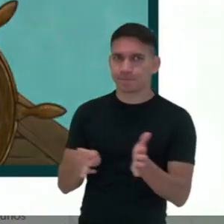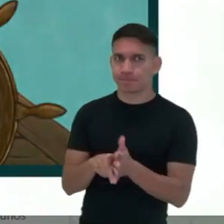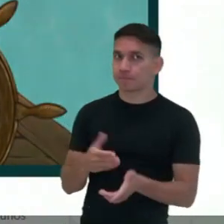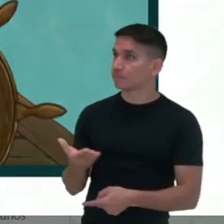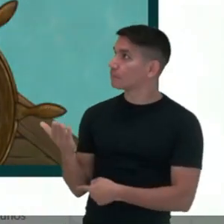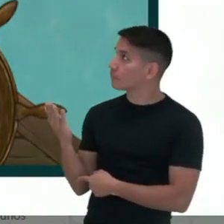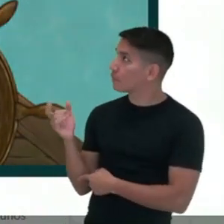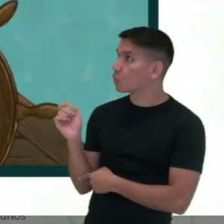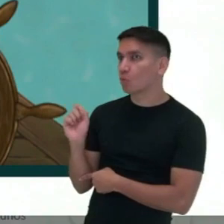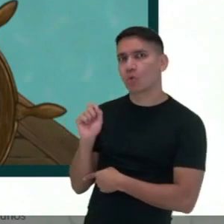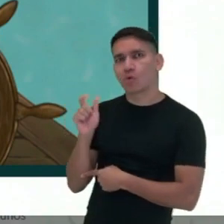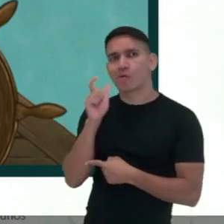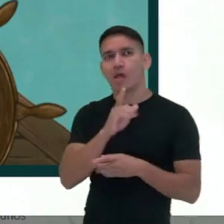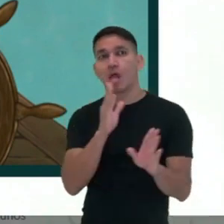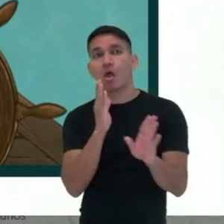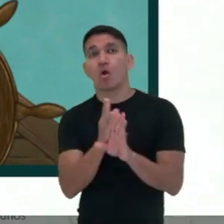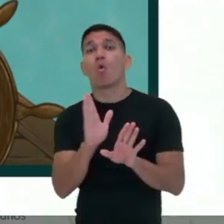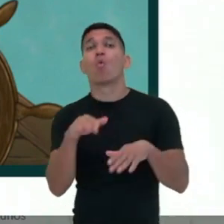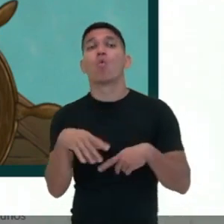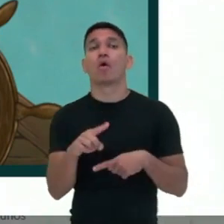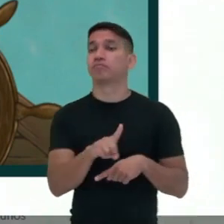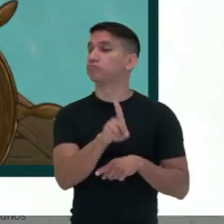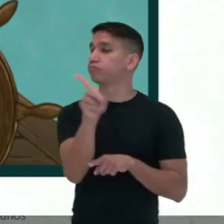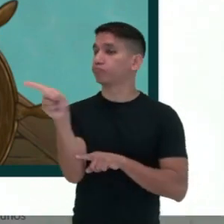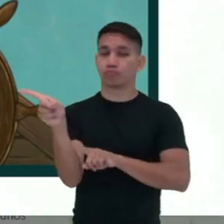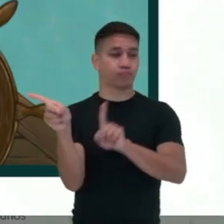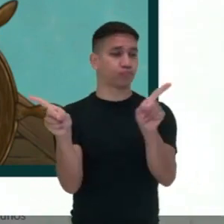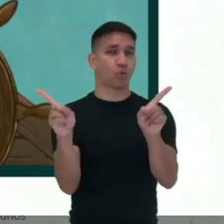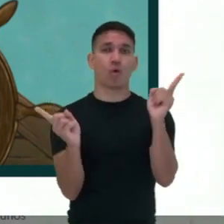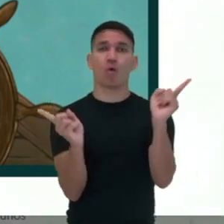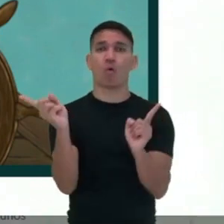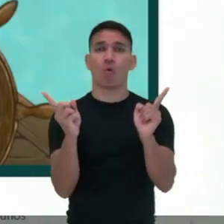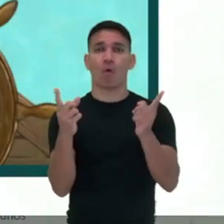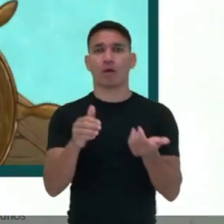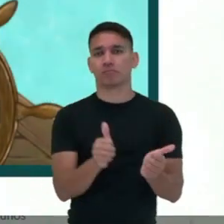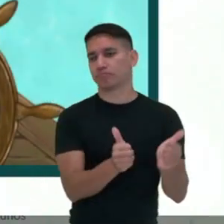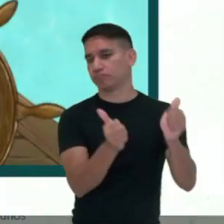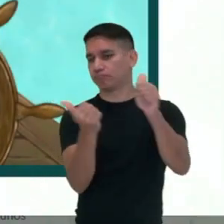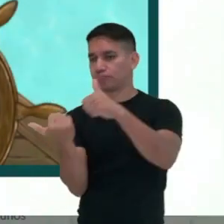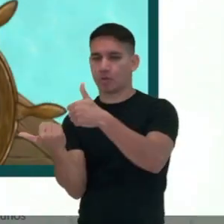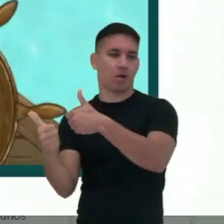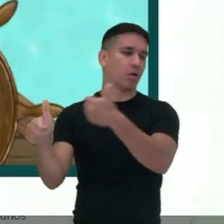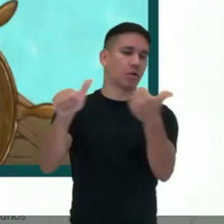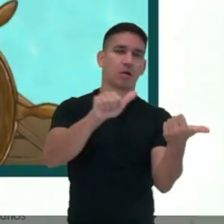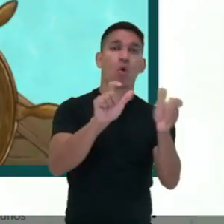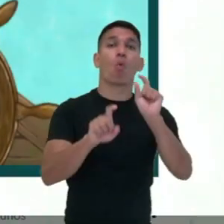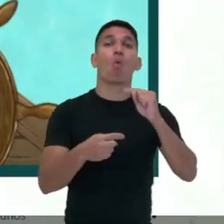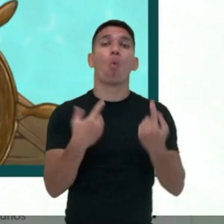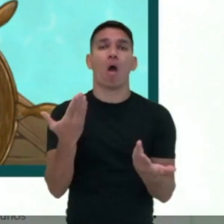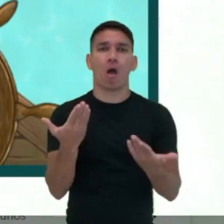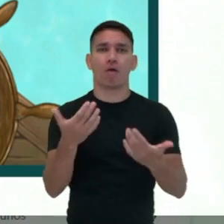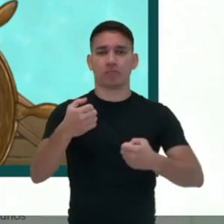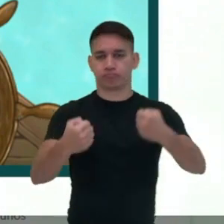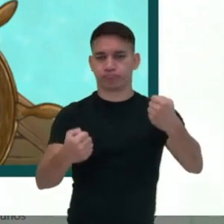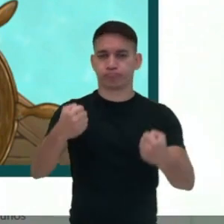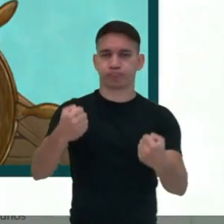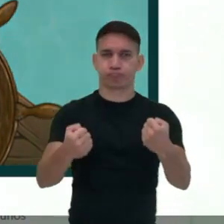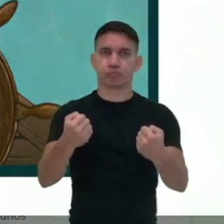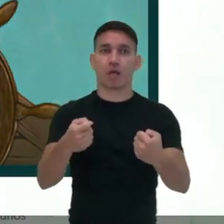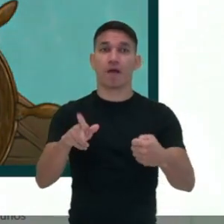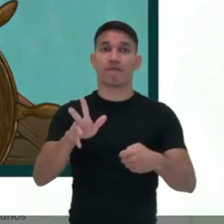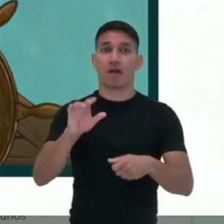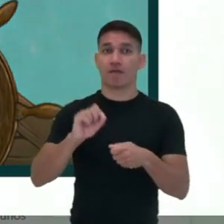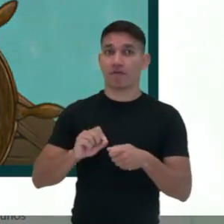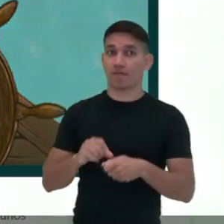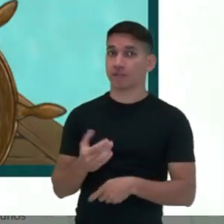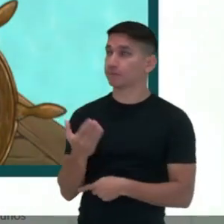Aqui você consegue encontrar a direção, né? Então a gente tem a direção aqui que vai lá para a direita, né? Ele vai virar lá para a direita e tem a